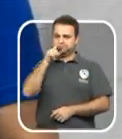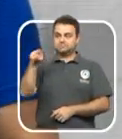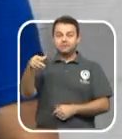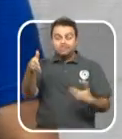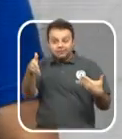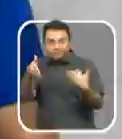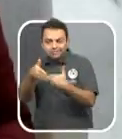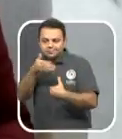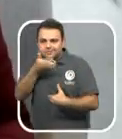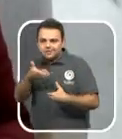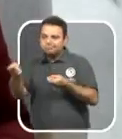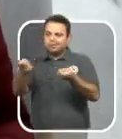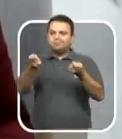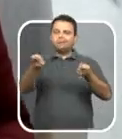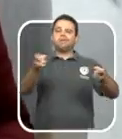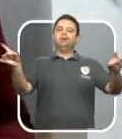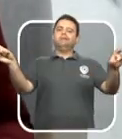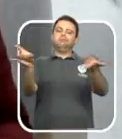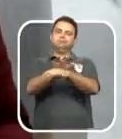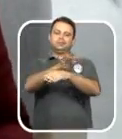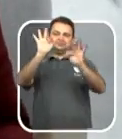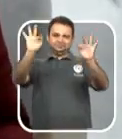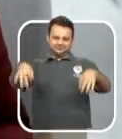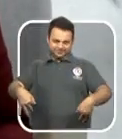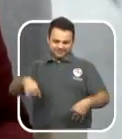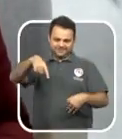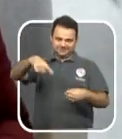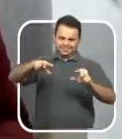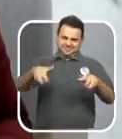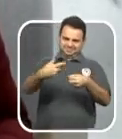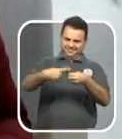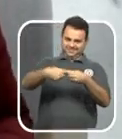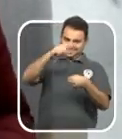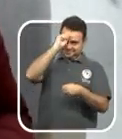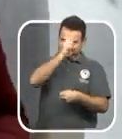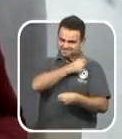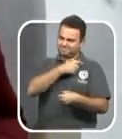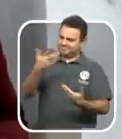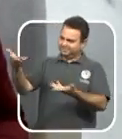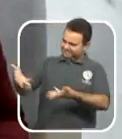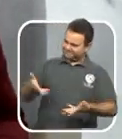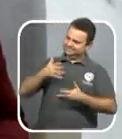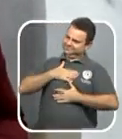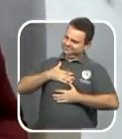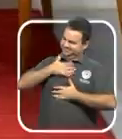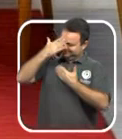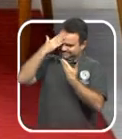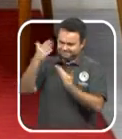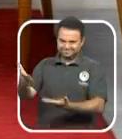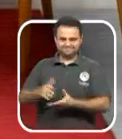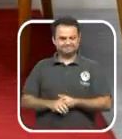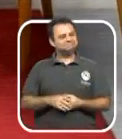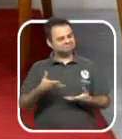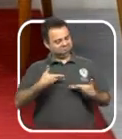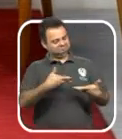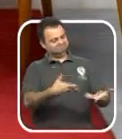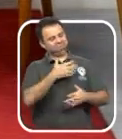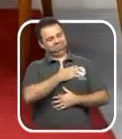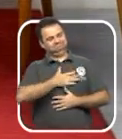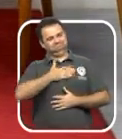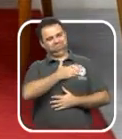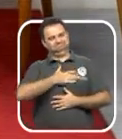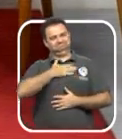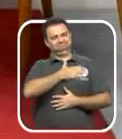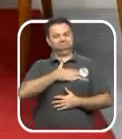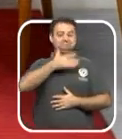que está terminando a sua gestão aqui na Câmara de Rio Preto como presidente. Muito obrigada pela sua participação, Pedro. Prazer estar aqui com